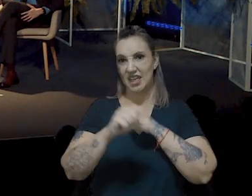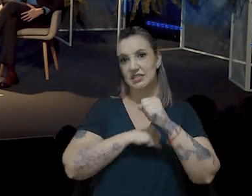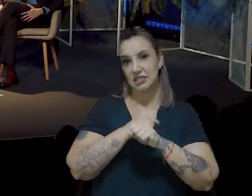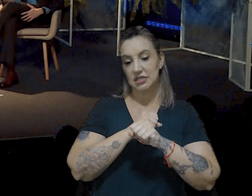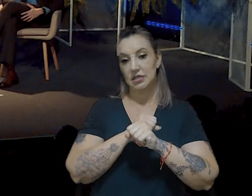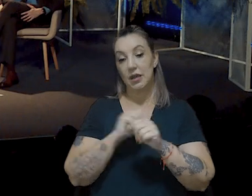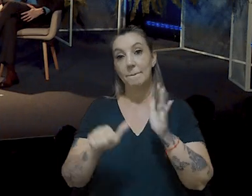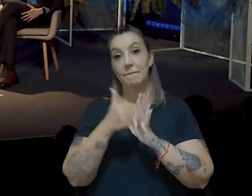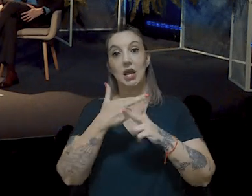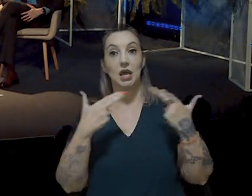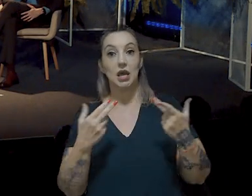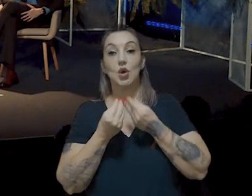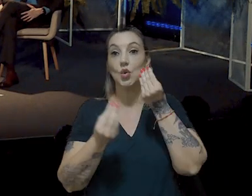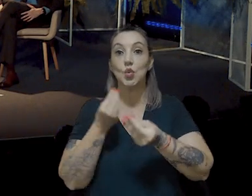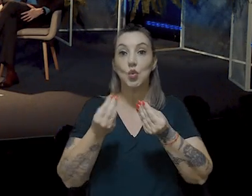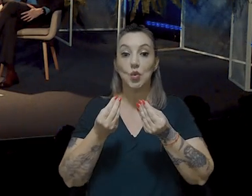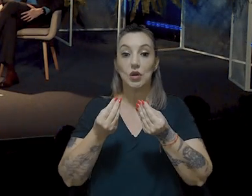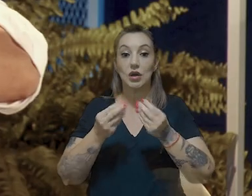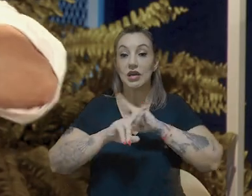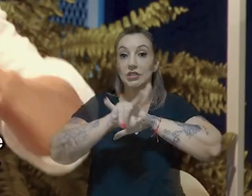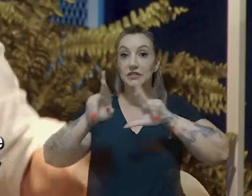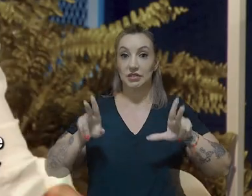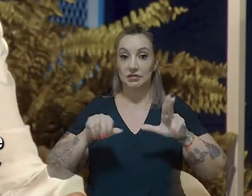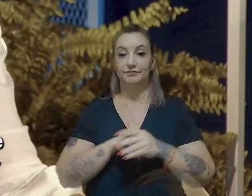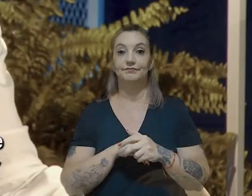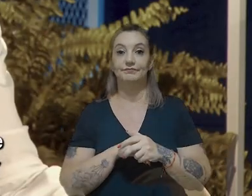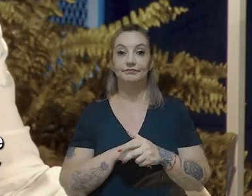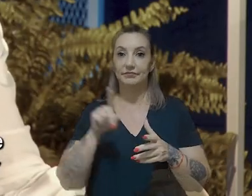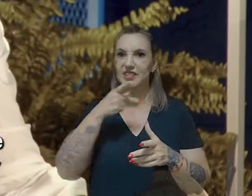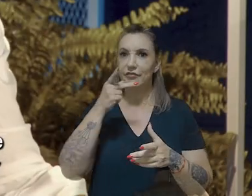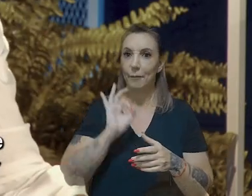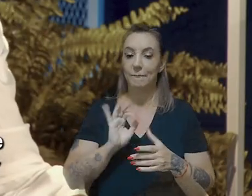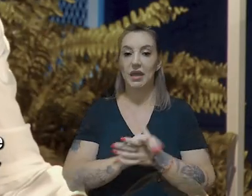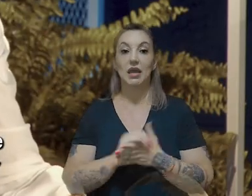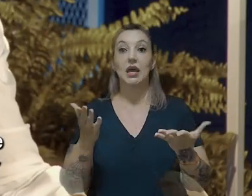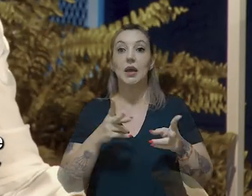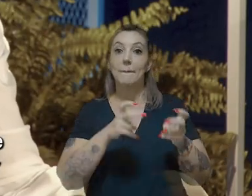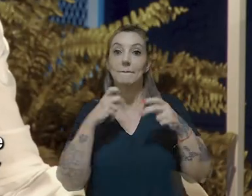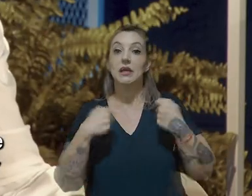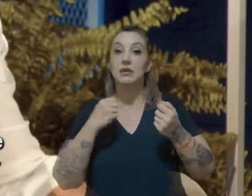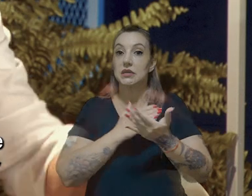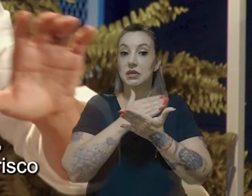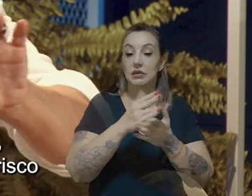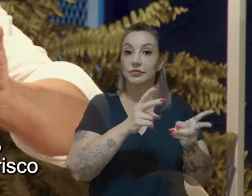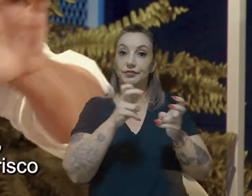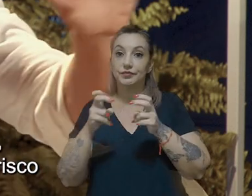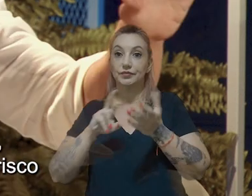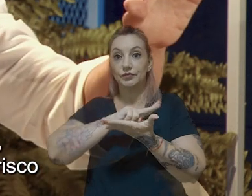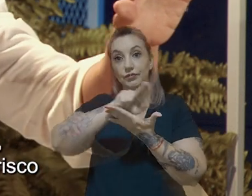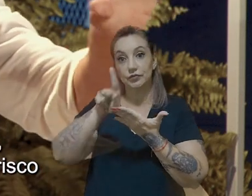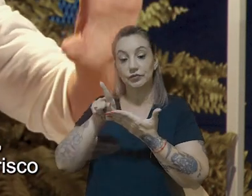anos a primeira coisa como você como é que você diversifica acho que o Fábio Falou bem hoje a gente precisa começar a olhar